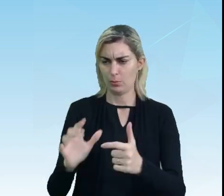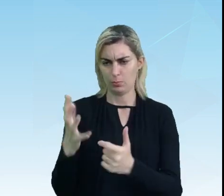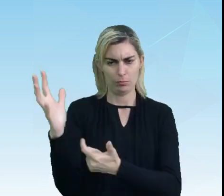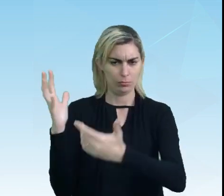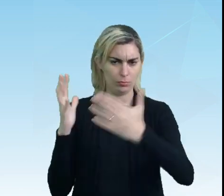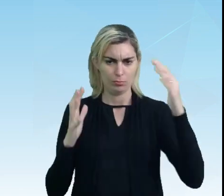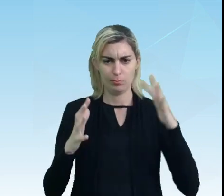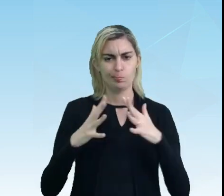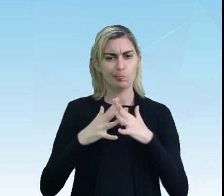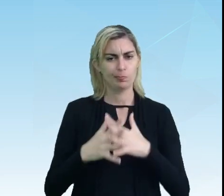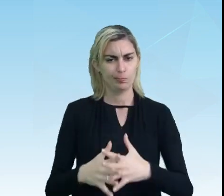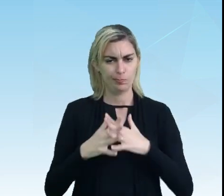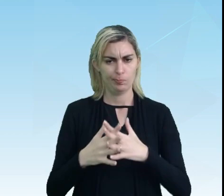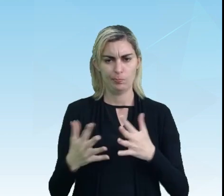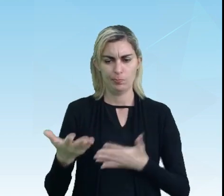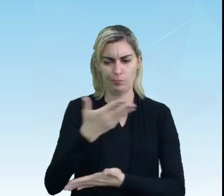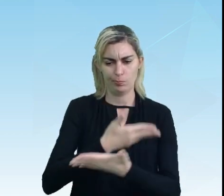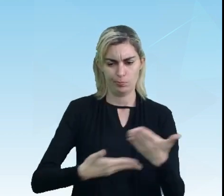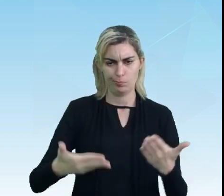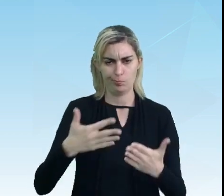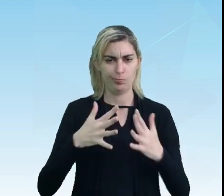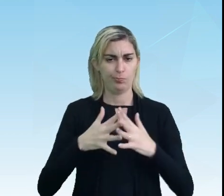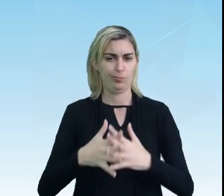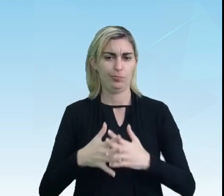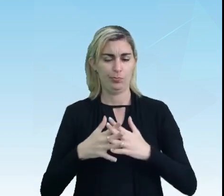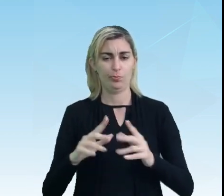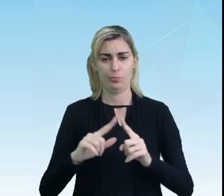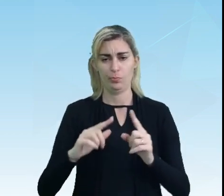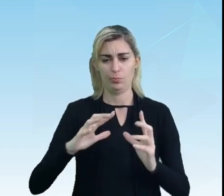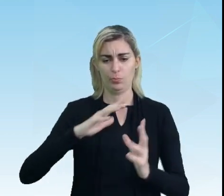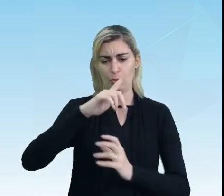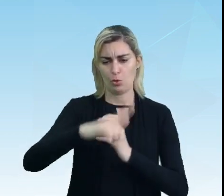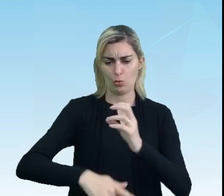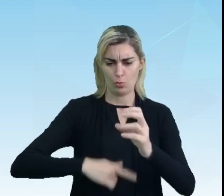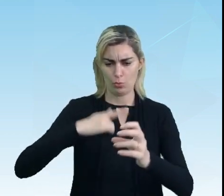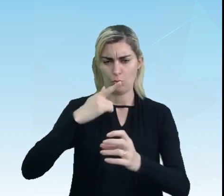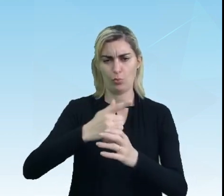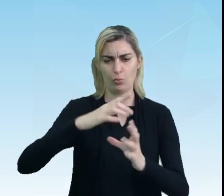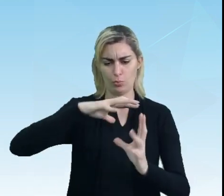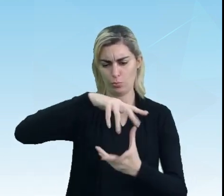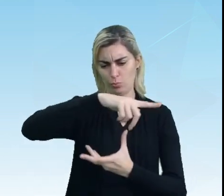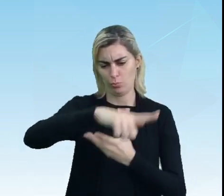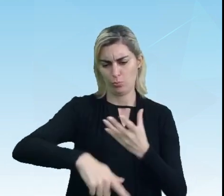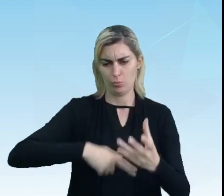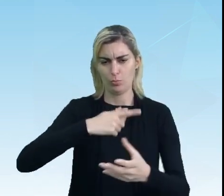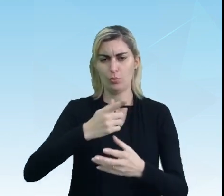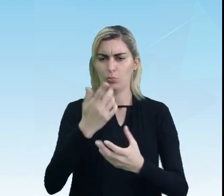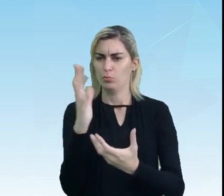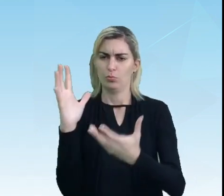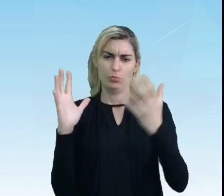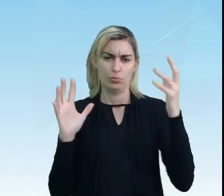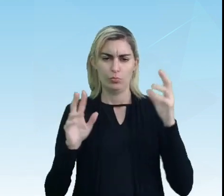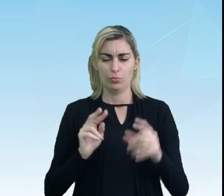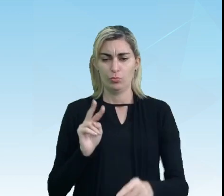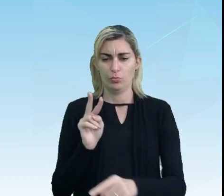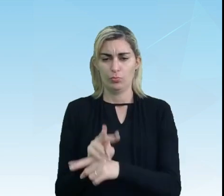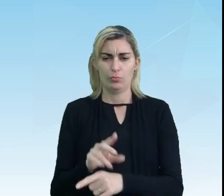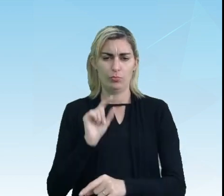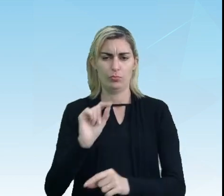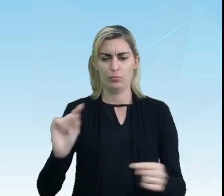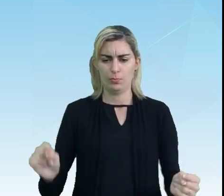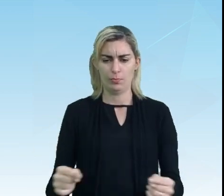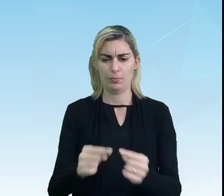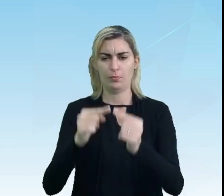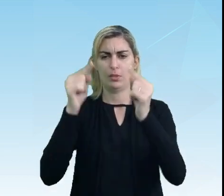ela é complicada essa relação, porque a globalização meio ambiente, ela vai se expressar numa perspectiva de